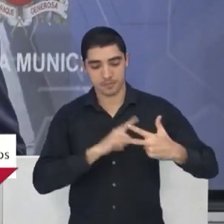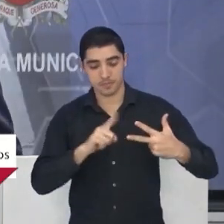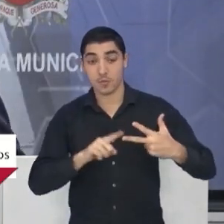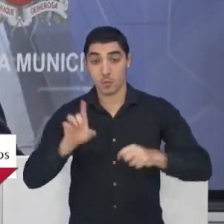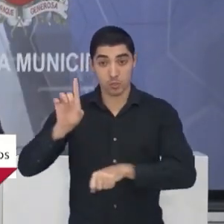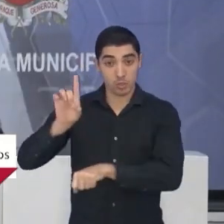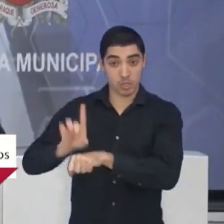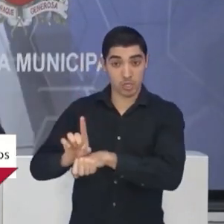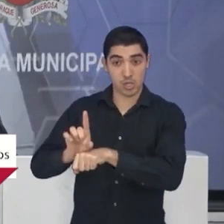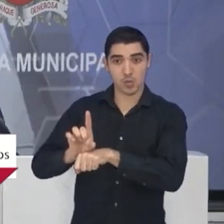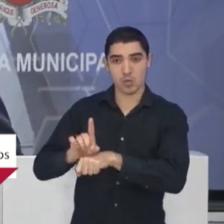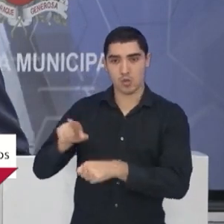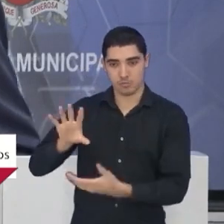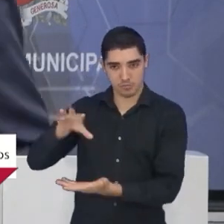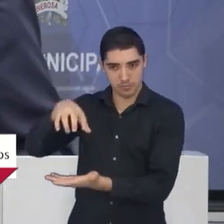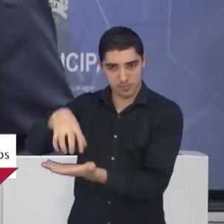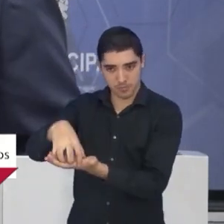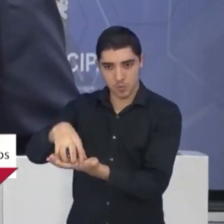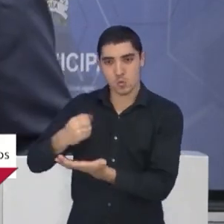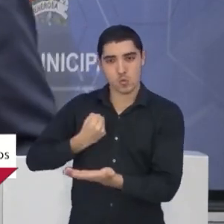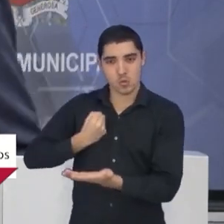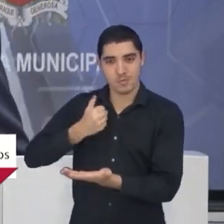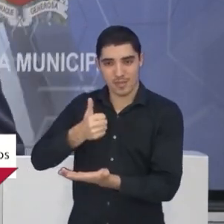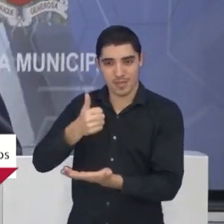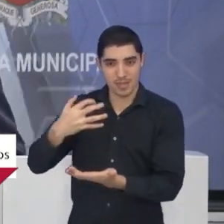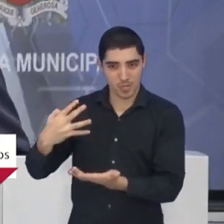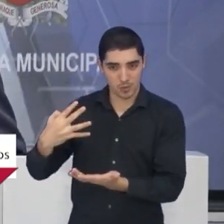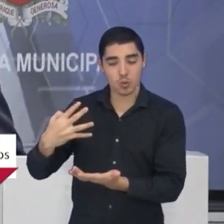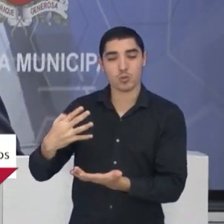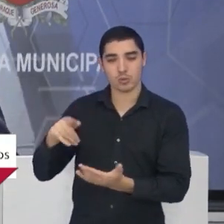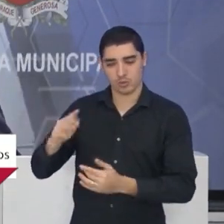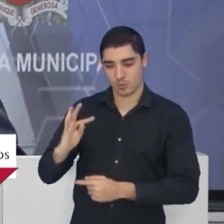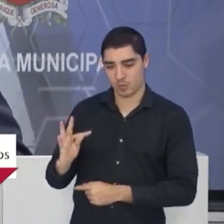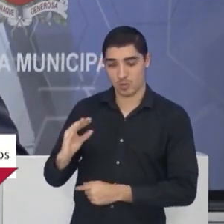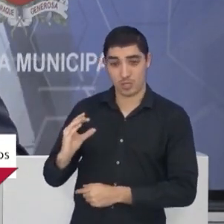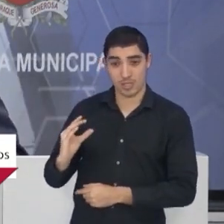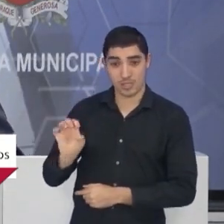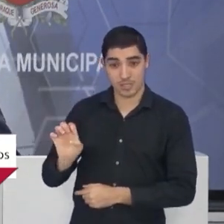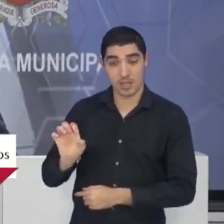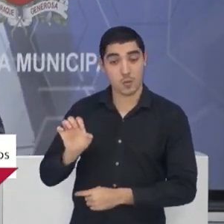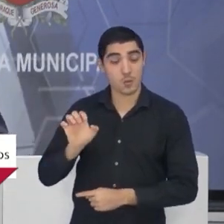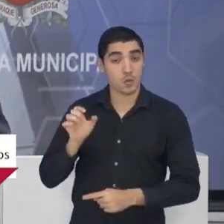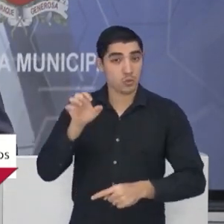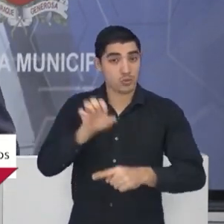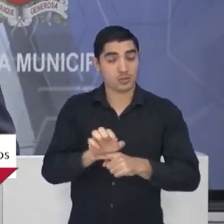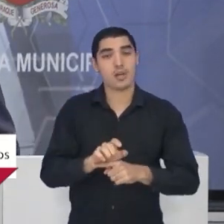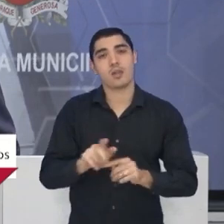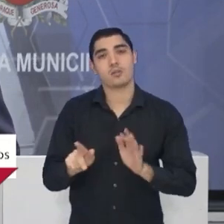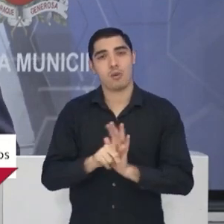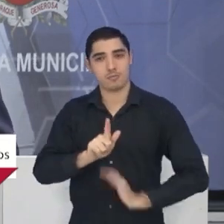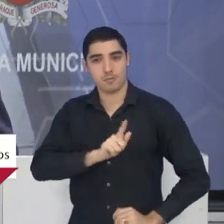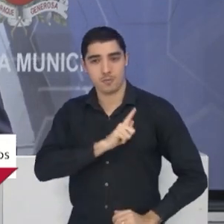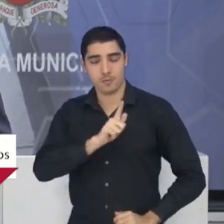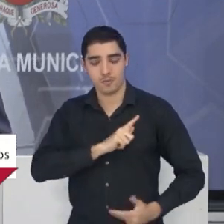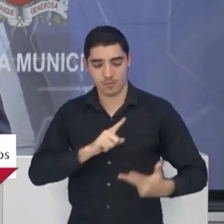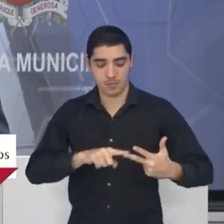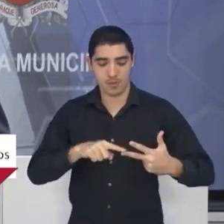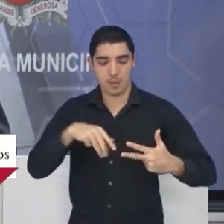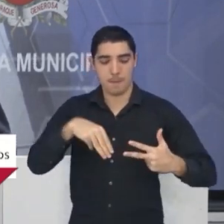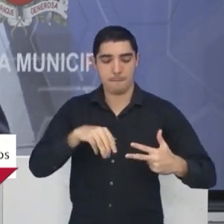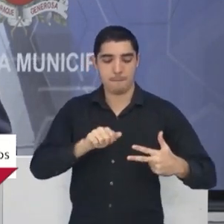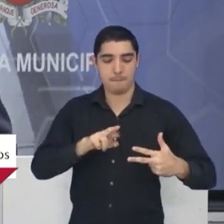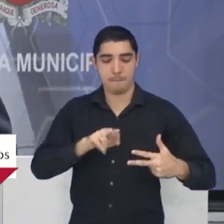Martinusso da unidade Regional 14 unidade regional do Tribunal de Contas na cidade de Guaratinguetá Mário Milani da